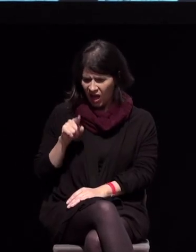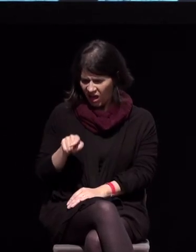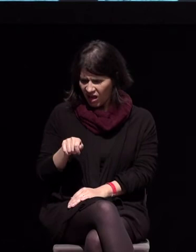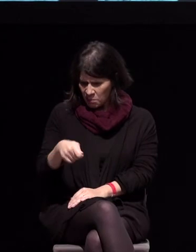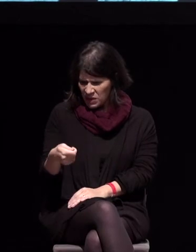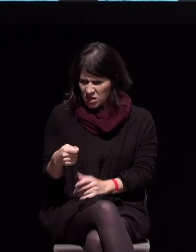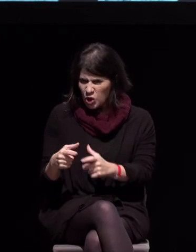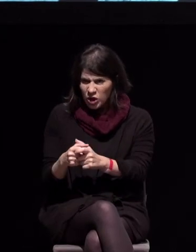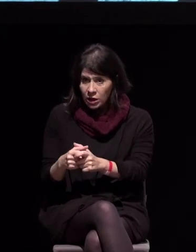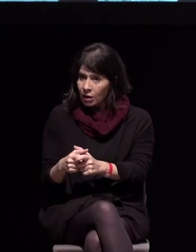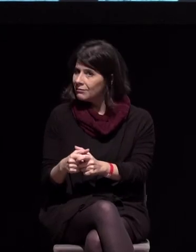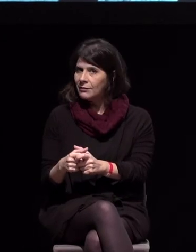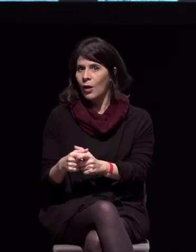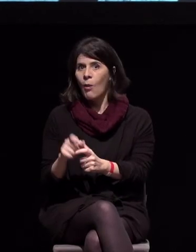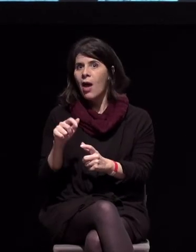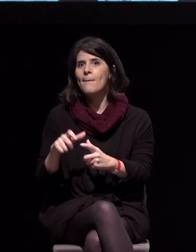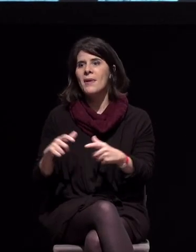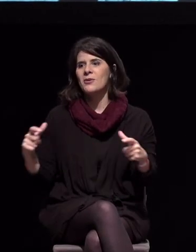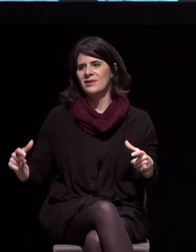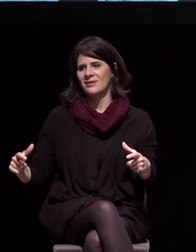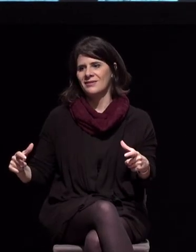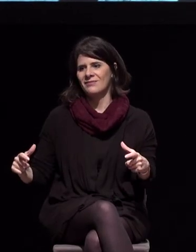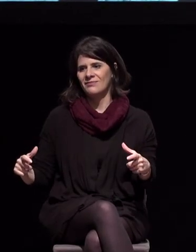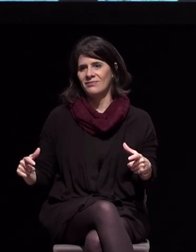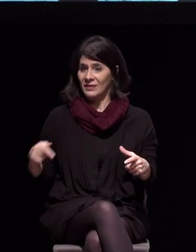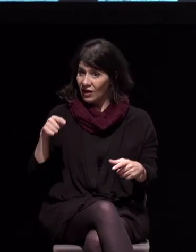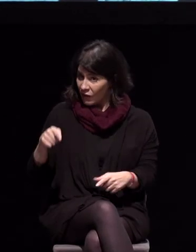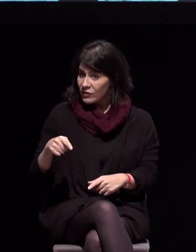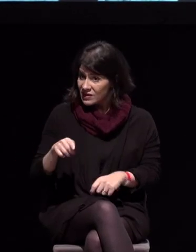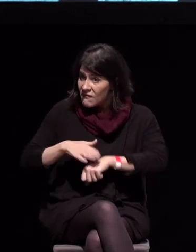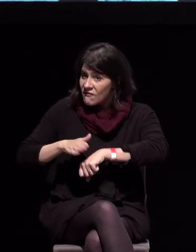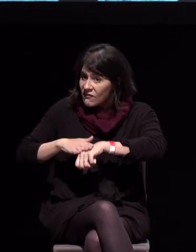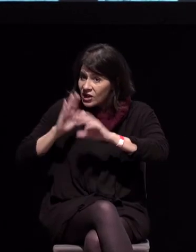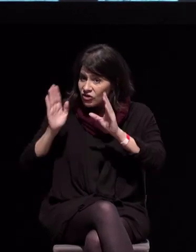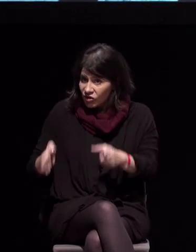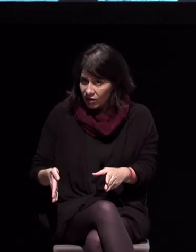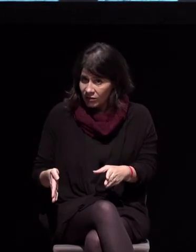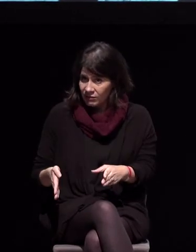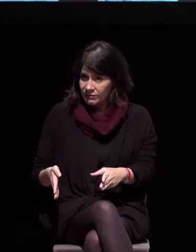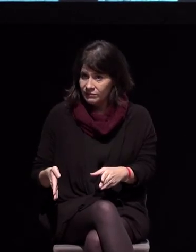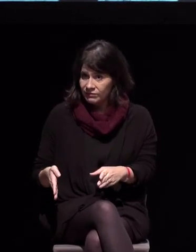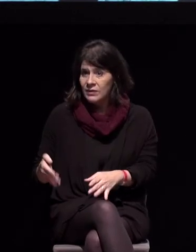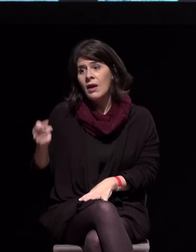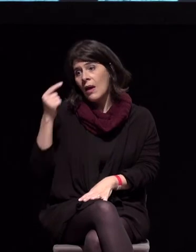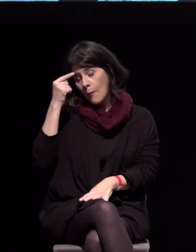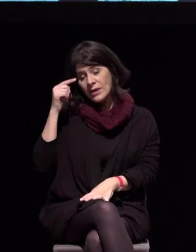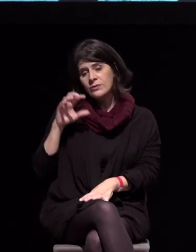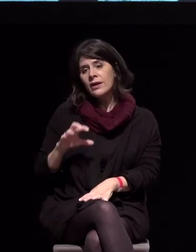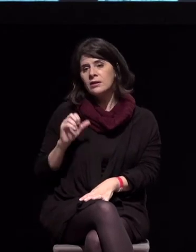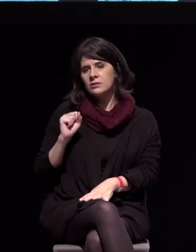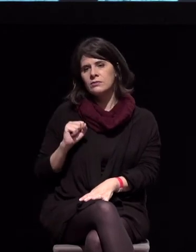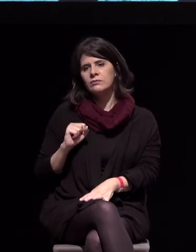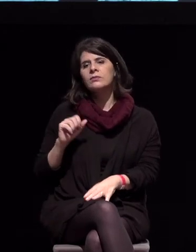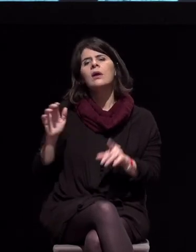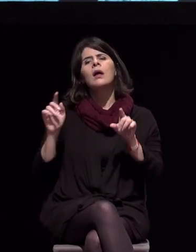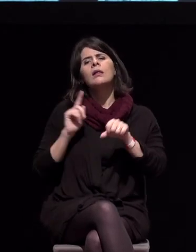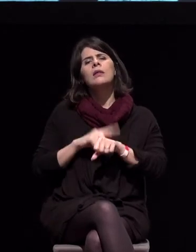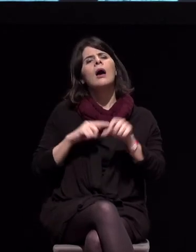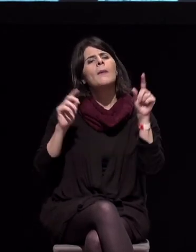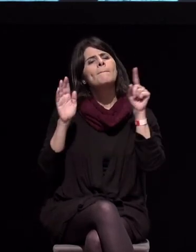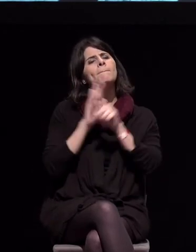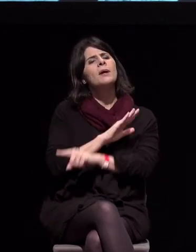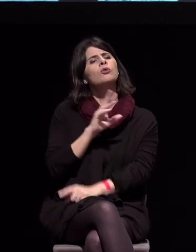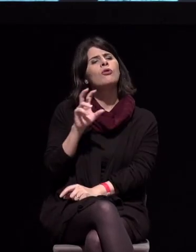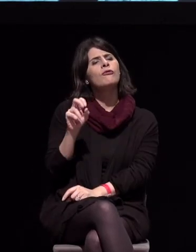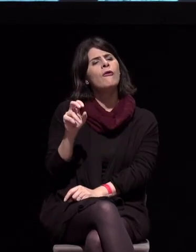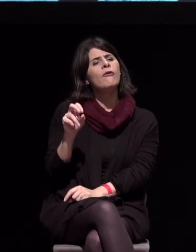minoria, né? Você já fez isso na tua fala. E eu acho que é isso. Na hora que eu pergunto sobre os meus avós, eu posso perguntar quais eram